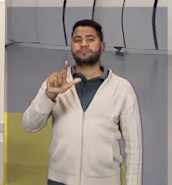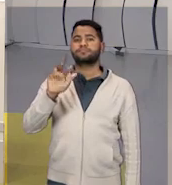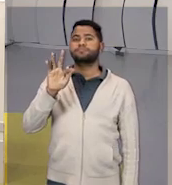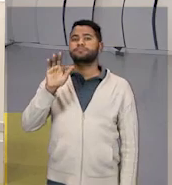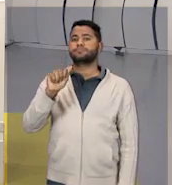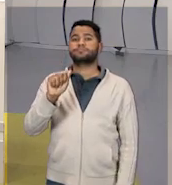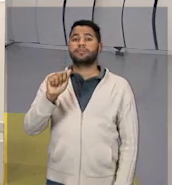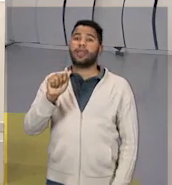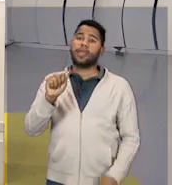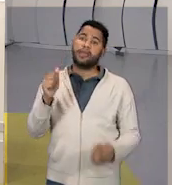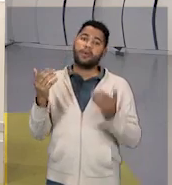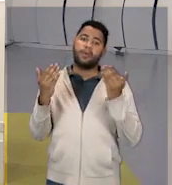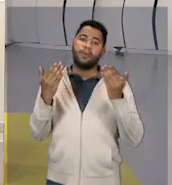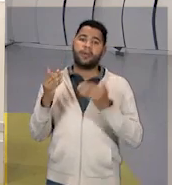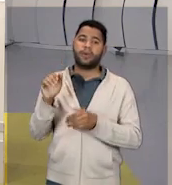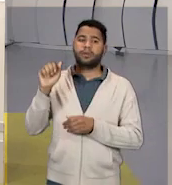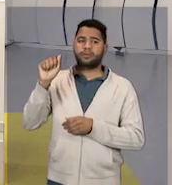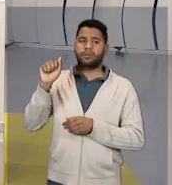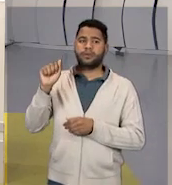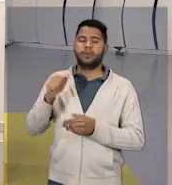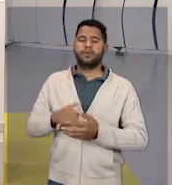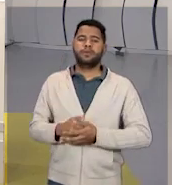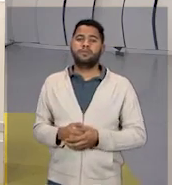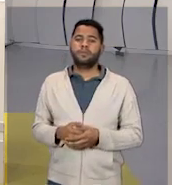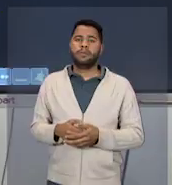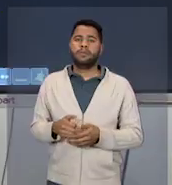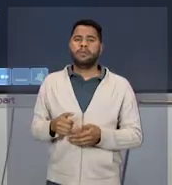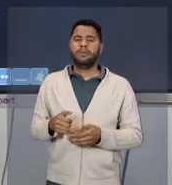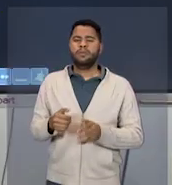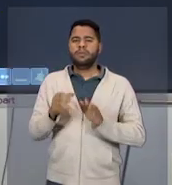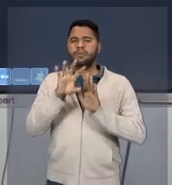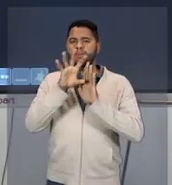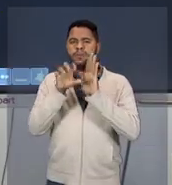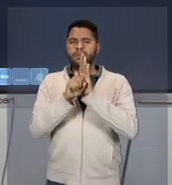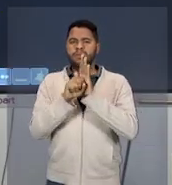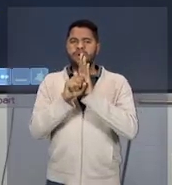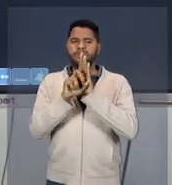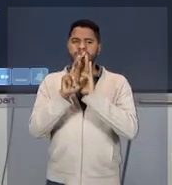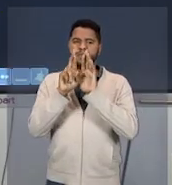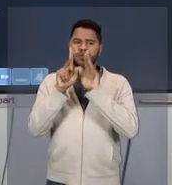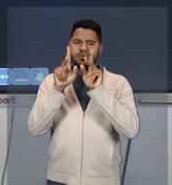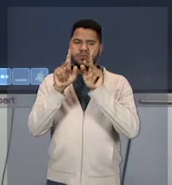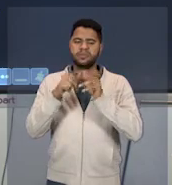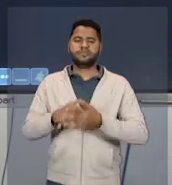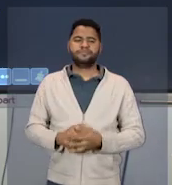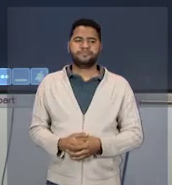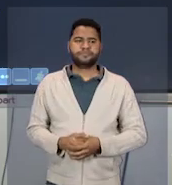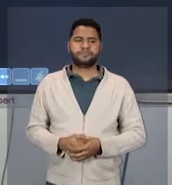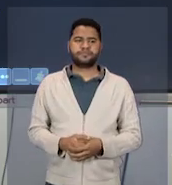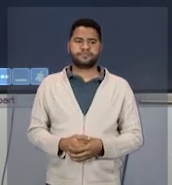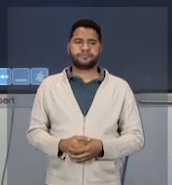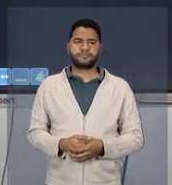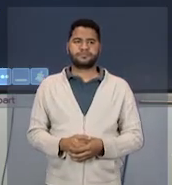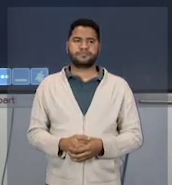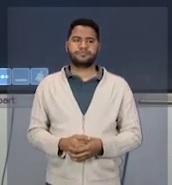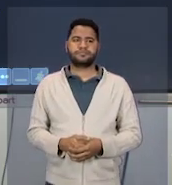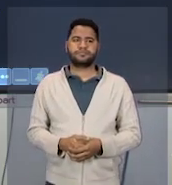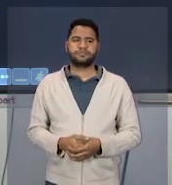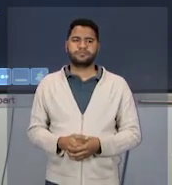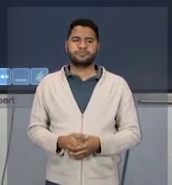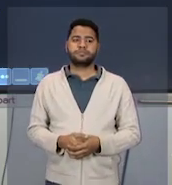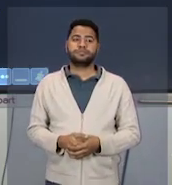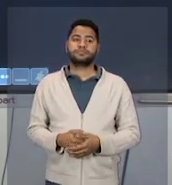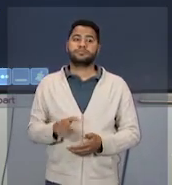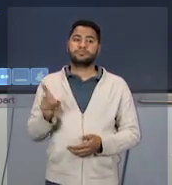fosse o nosso A. O A deles é diferente do nosso, né? O nosso A a gente faz assim, ou faz dessa forma, e